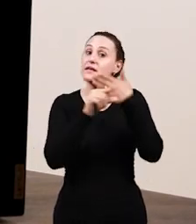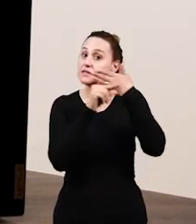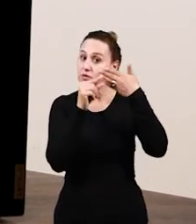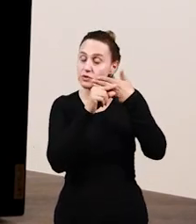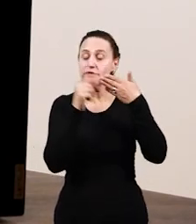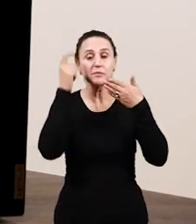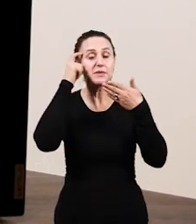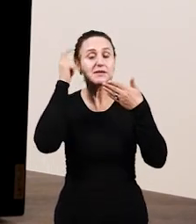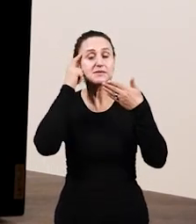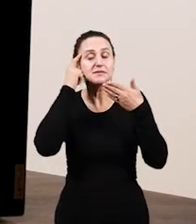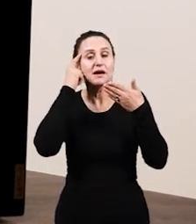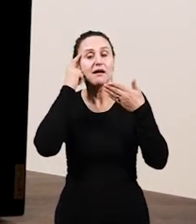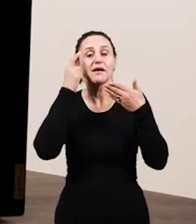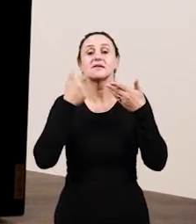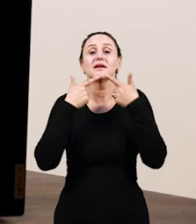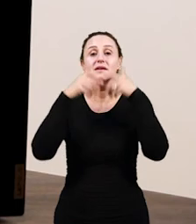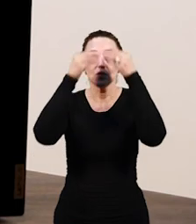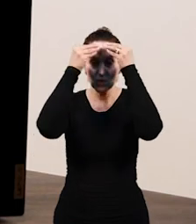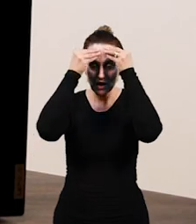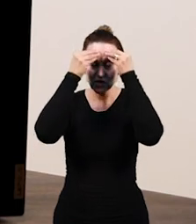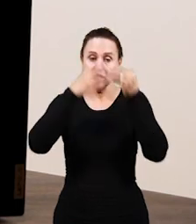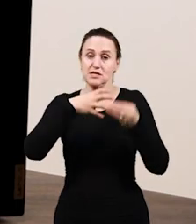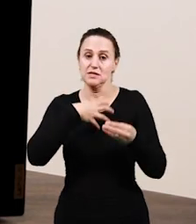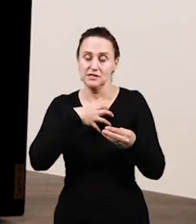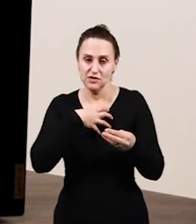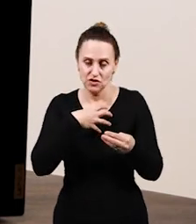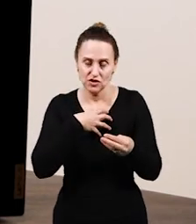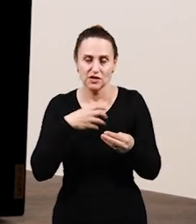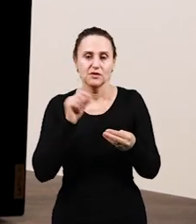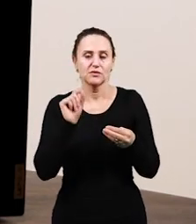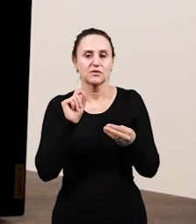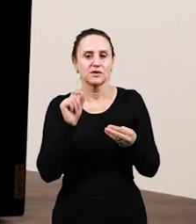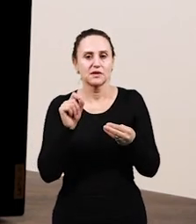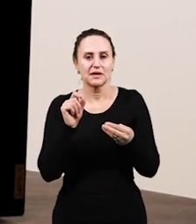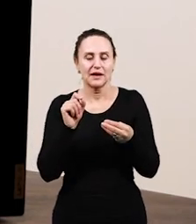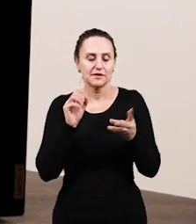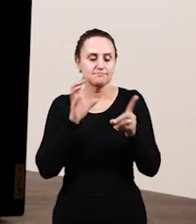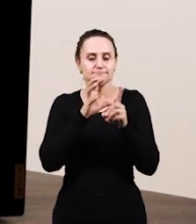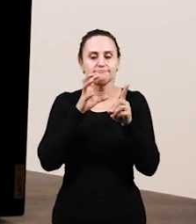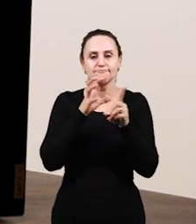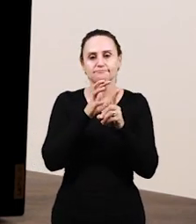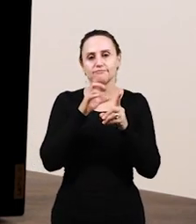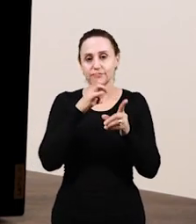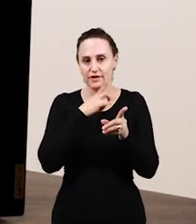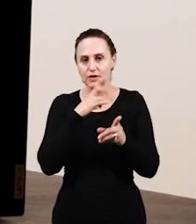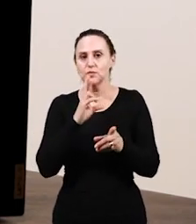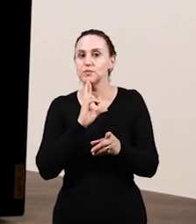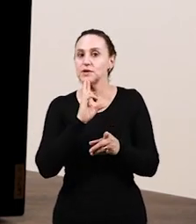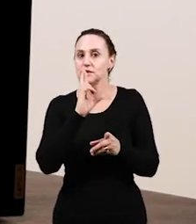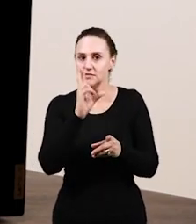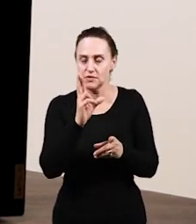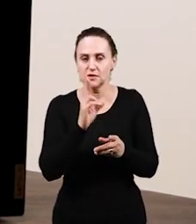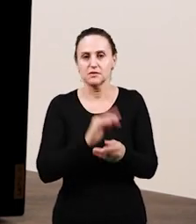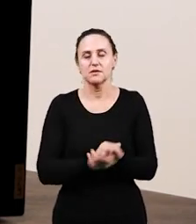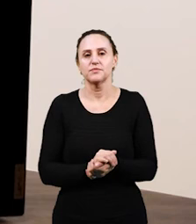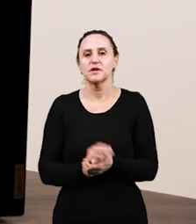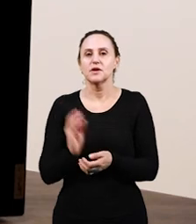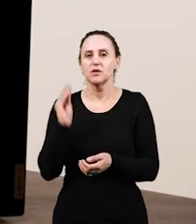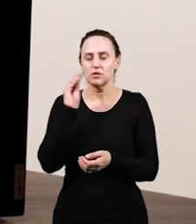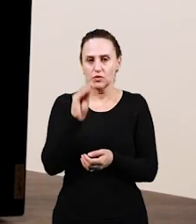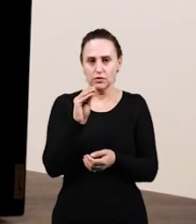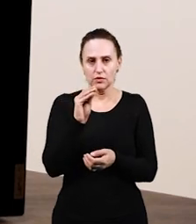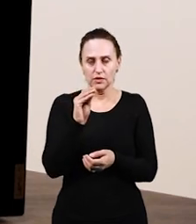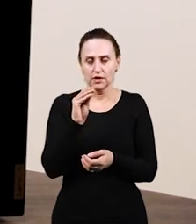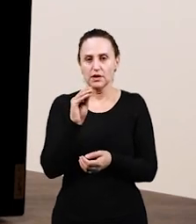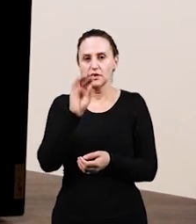nesse sentido o behaviorismo né que para cada estímulo existe uma resposta então eu coloquei lá no e-book de vocês